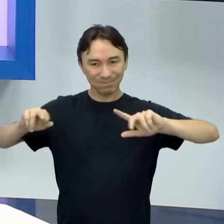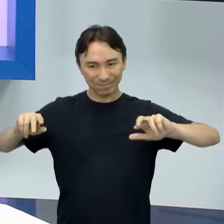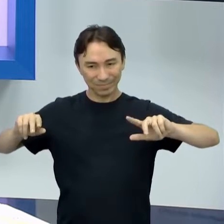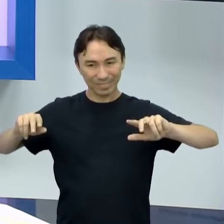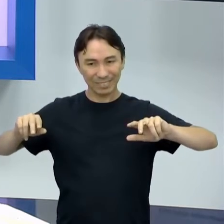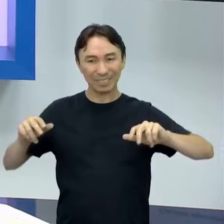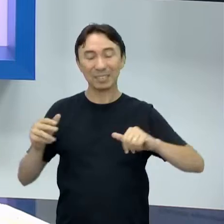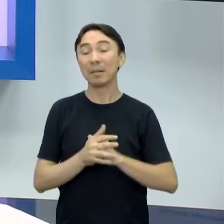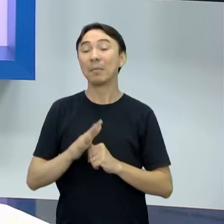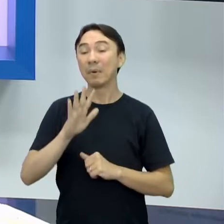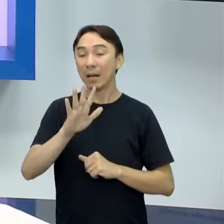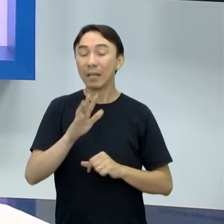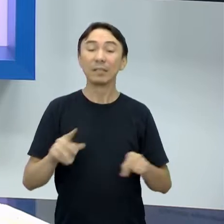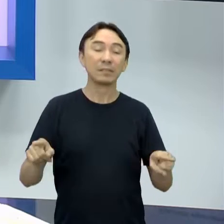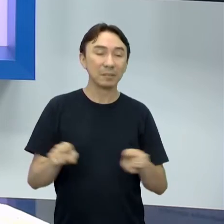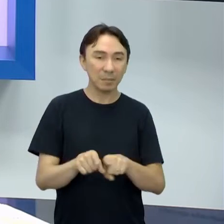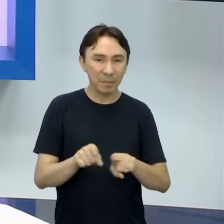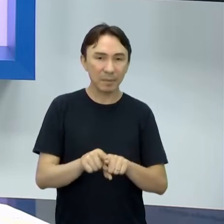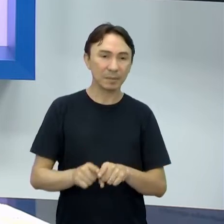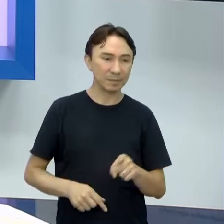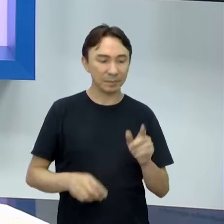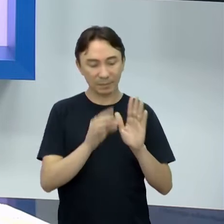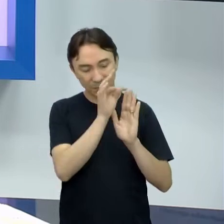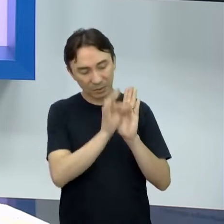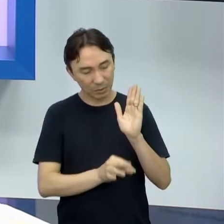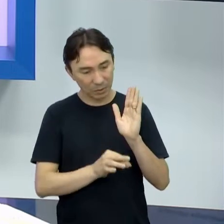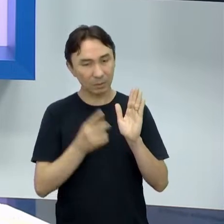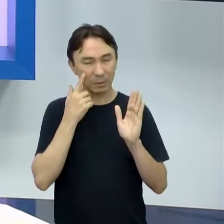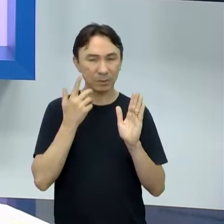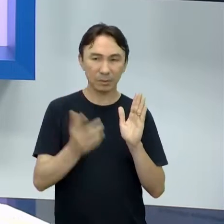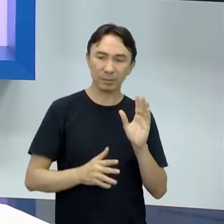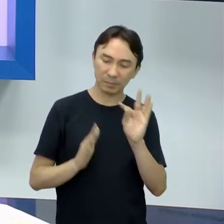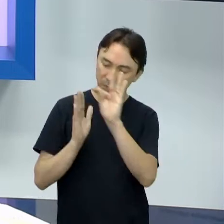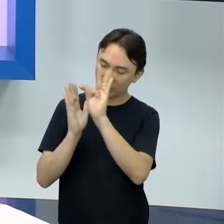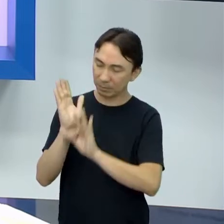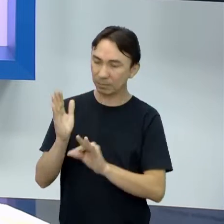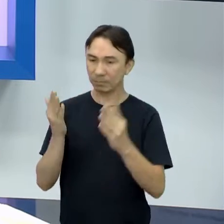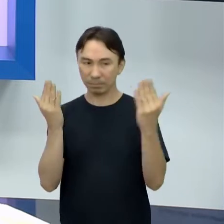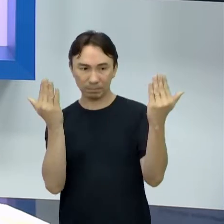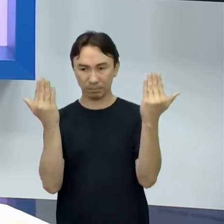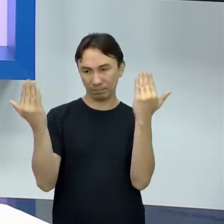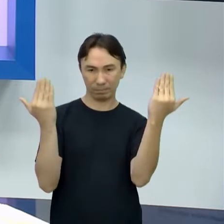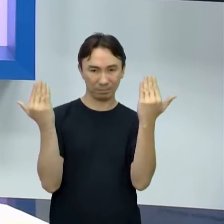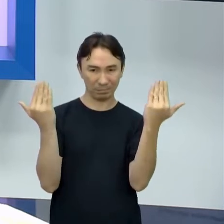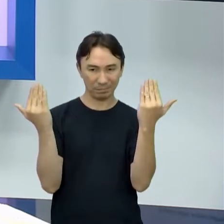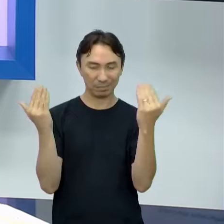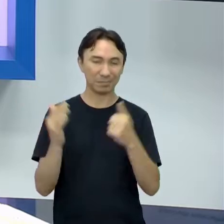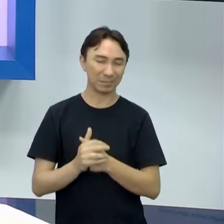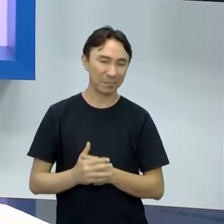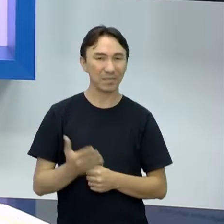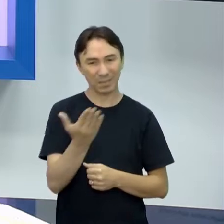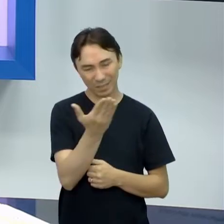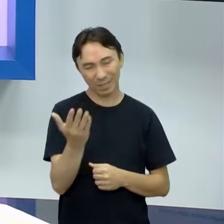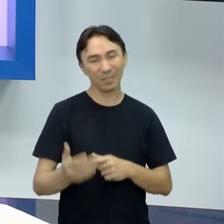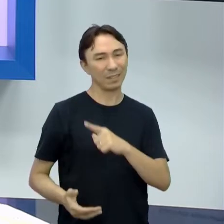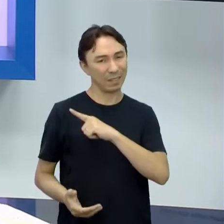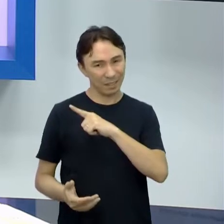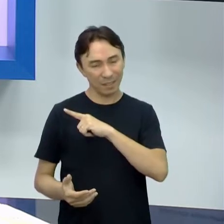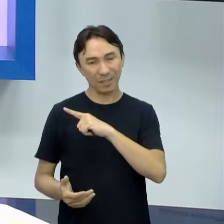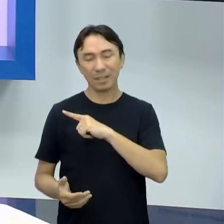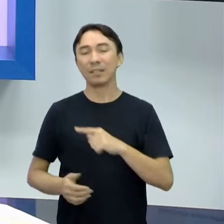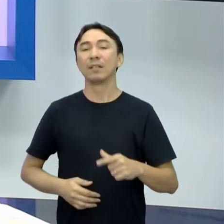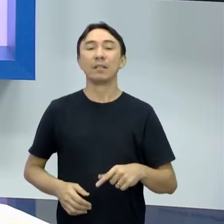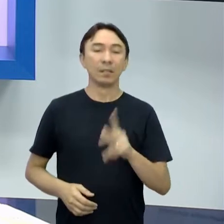fazer comparações entre eles. Vocês já estão estudando com o professor Mauro Marcel sobre